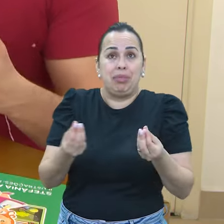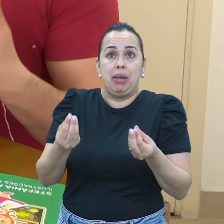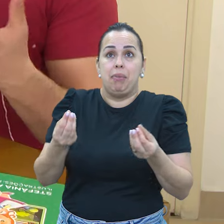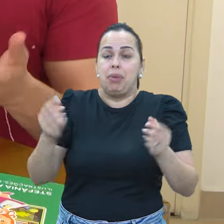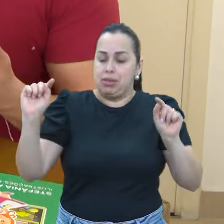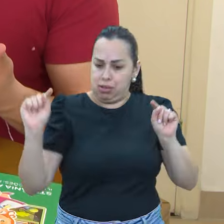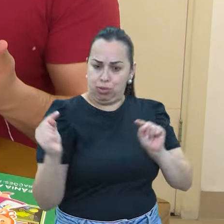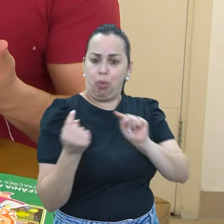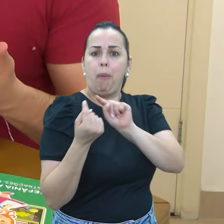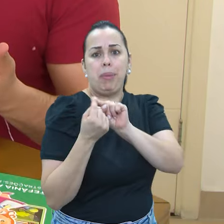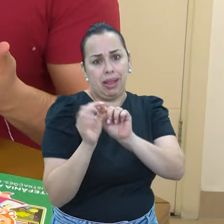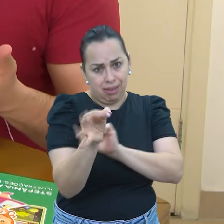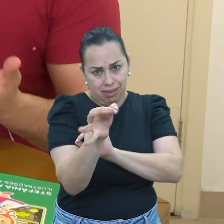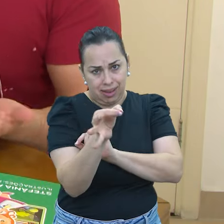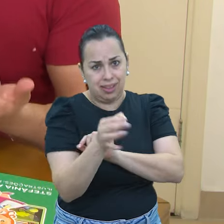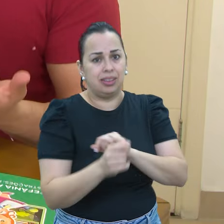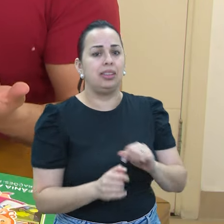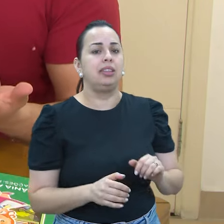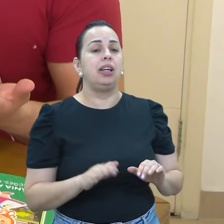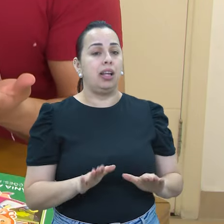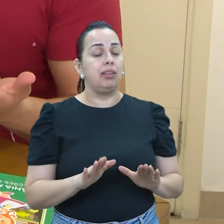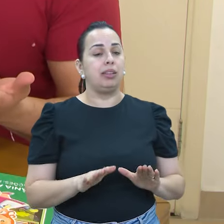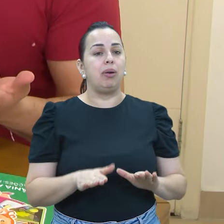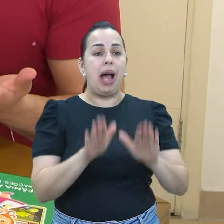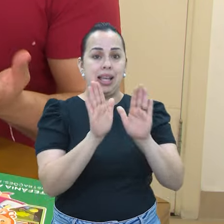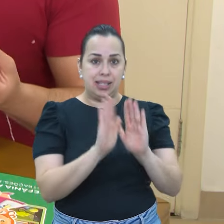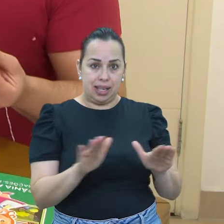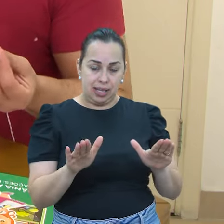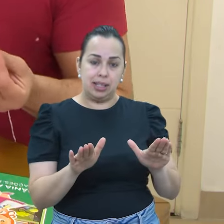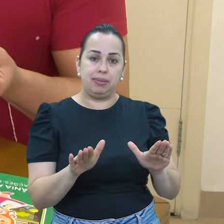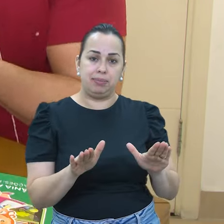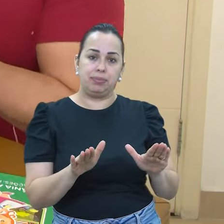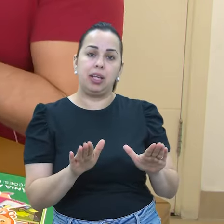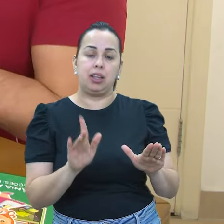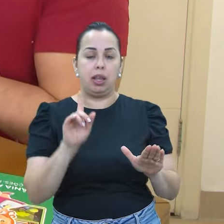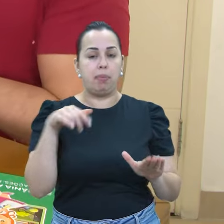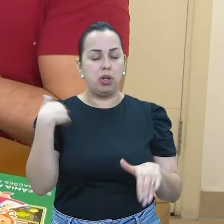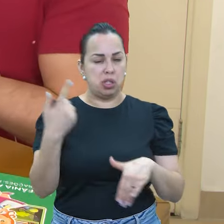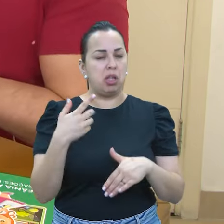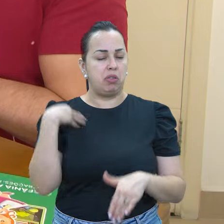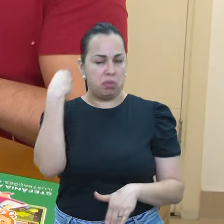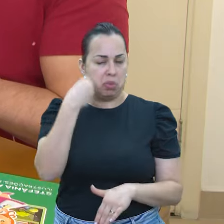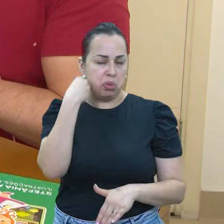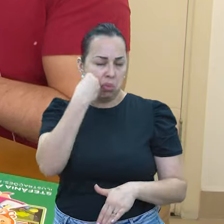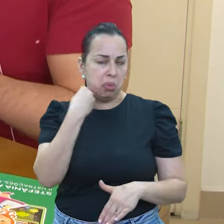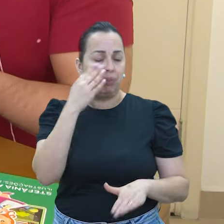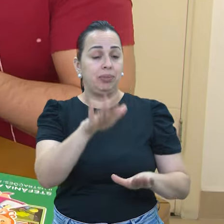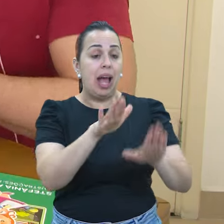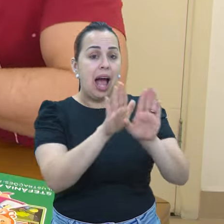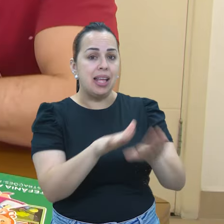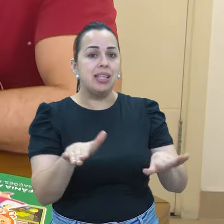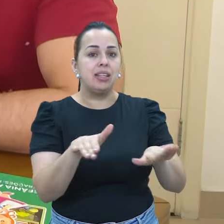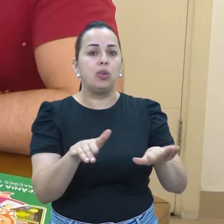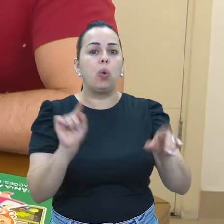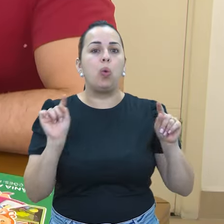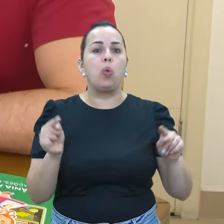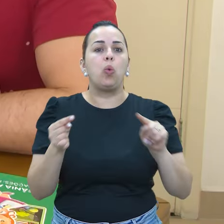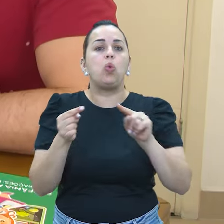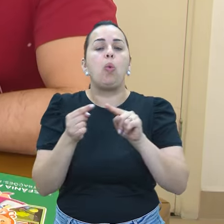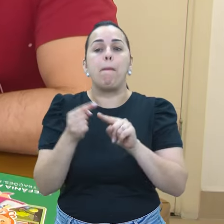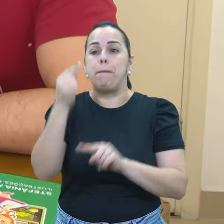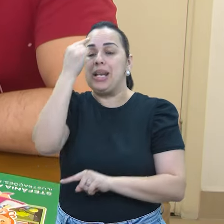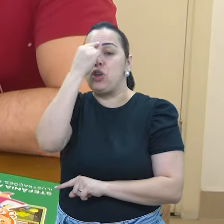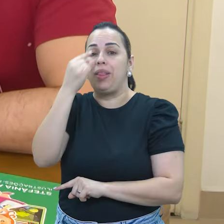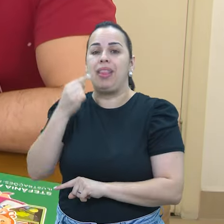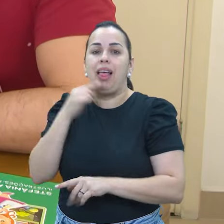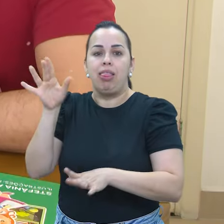vão dialogar com eles de alguma forma. Tem que ter isso deles se identificarem, né, Stefania? Sim. Senão, normalmente, não as crianças,